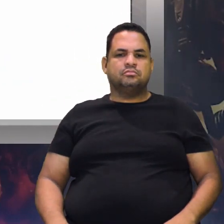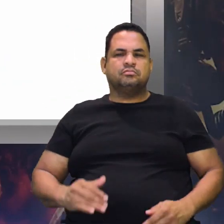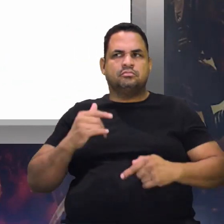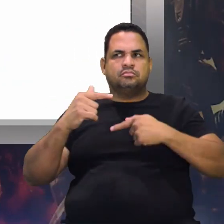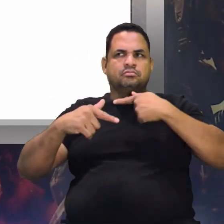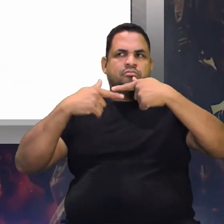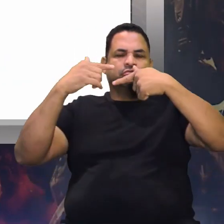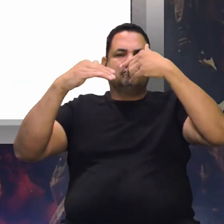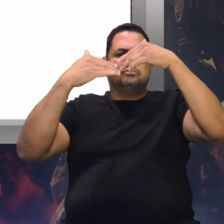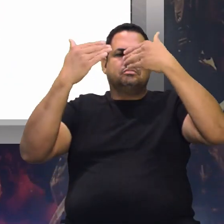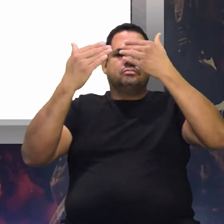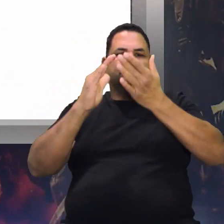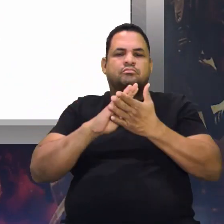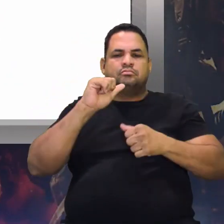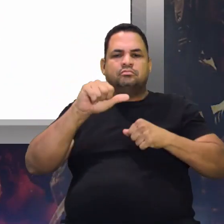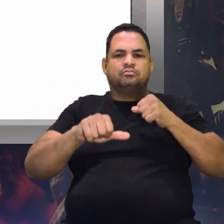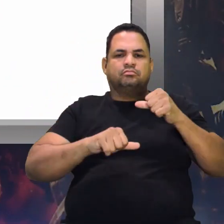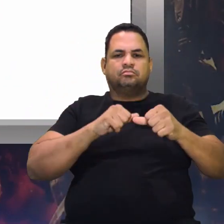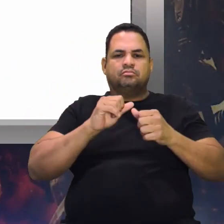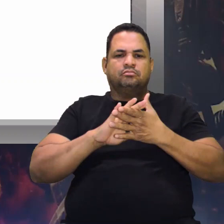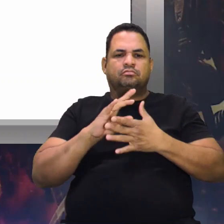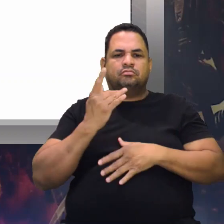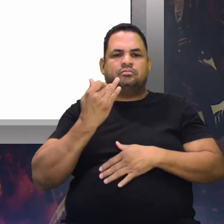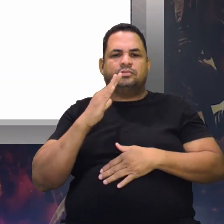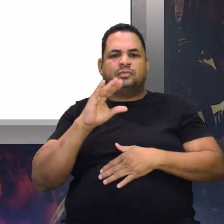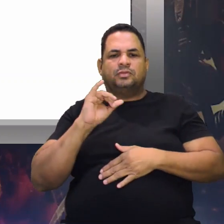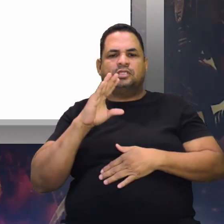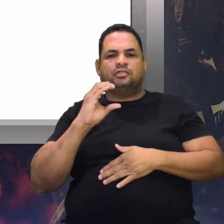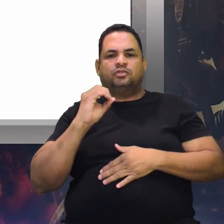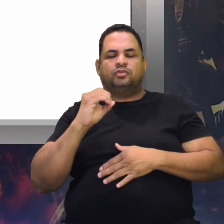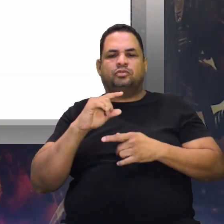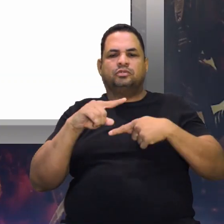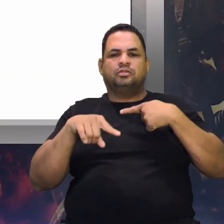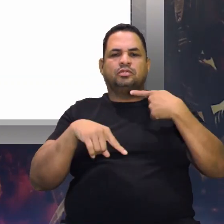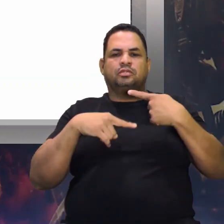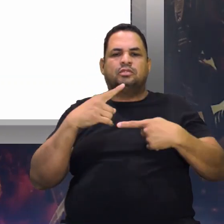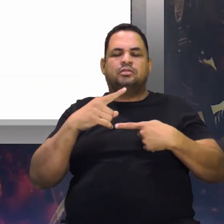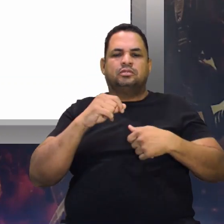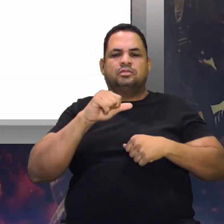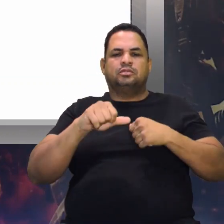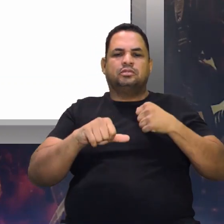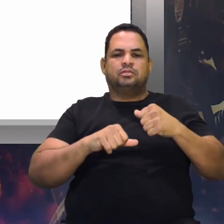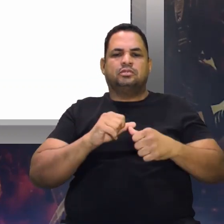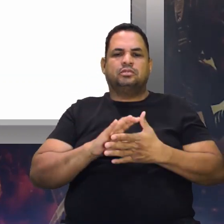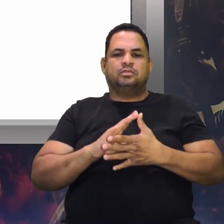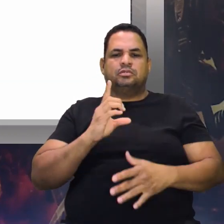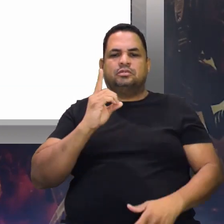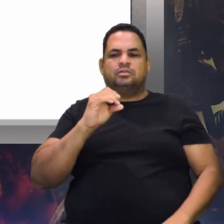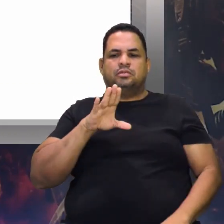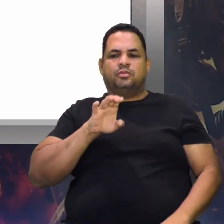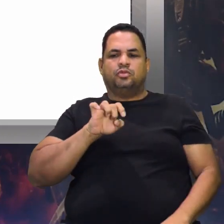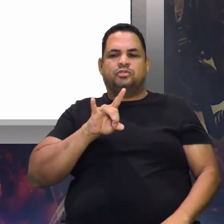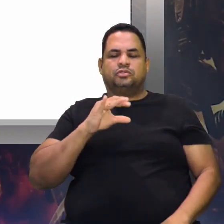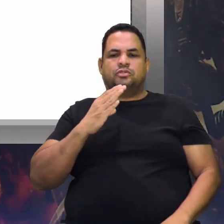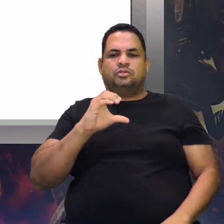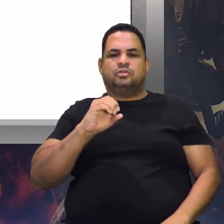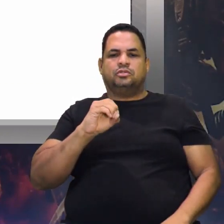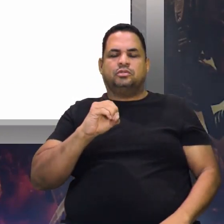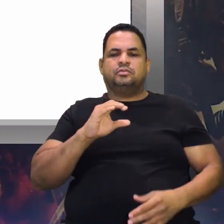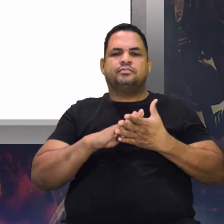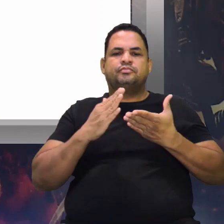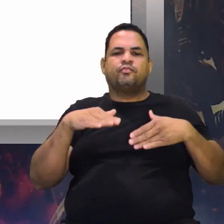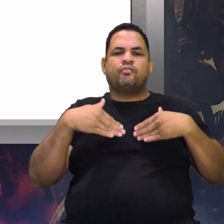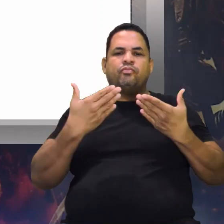evoluir, vão se tornar hieráticos, e depois eles se tornam demóticos, quando